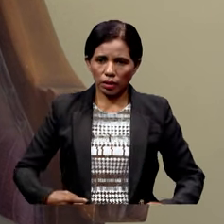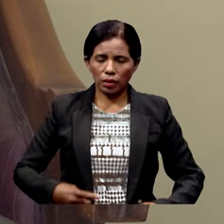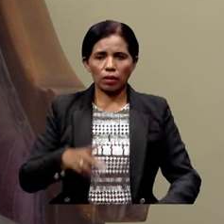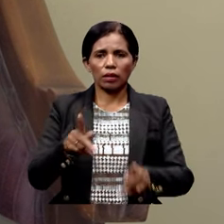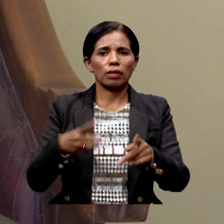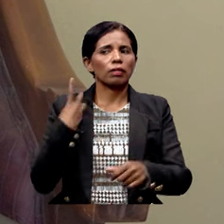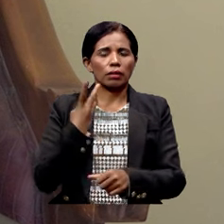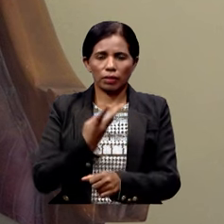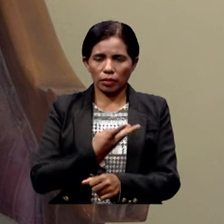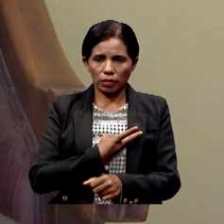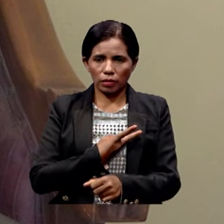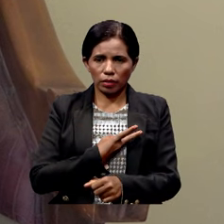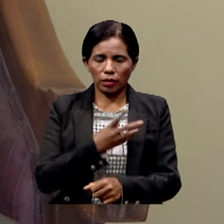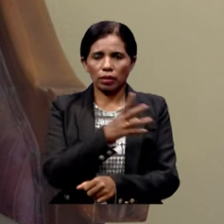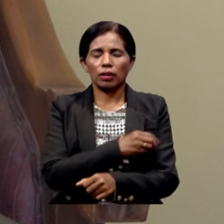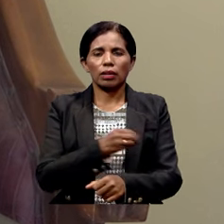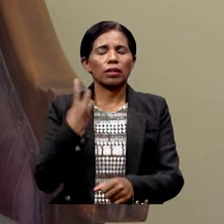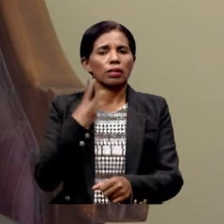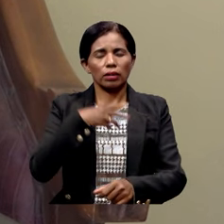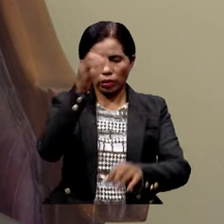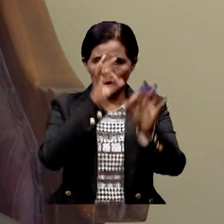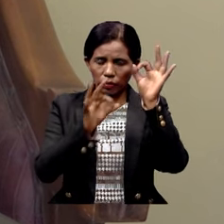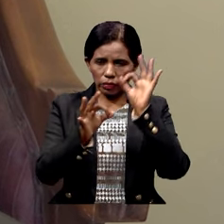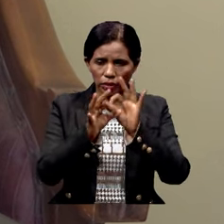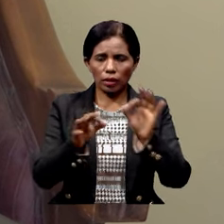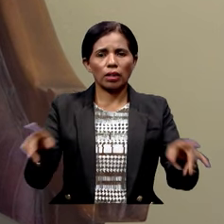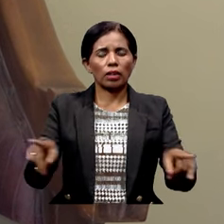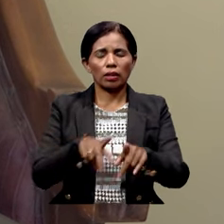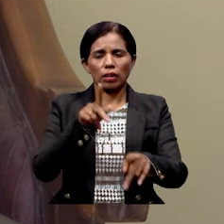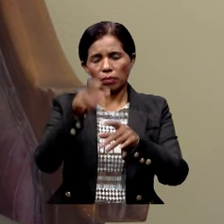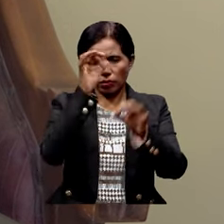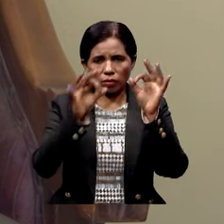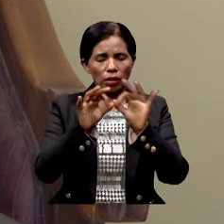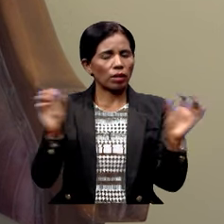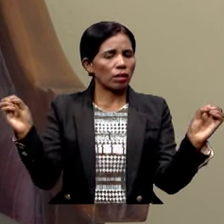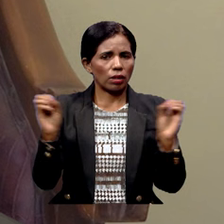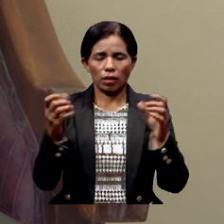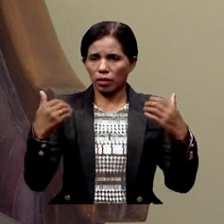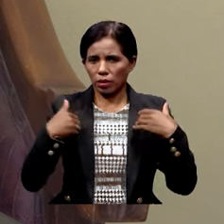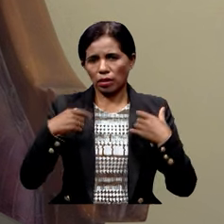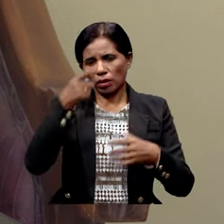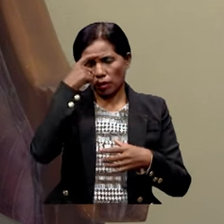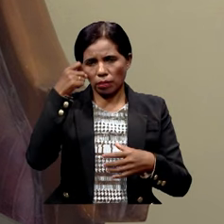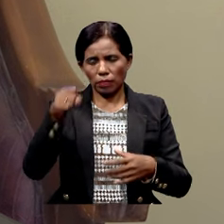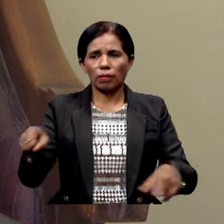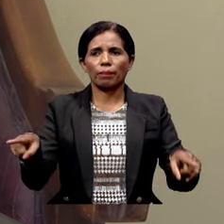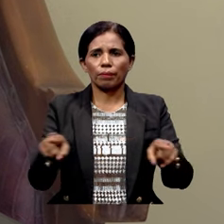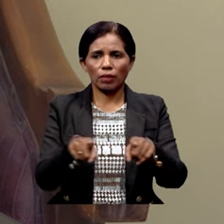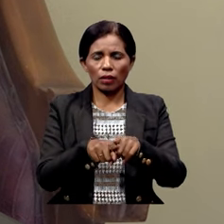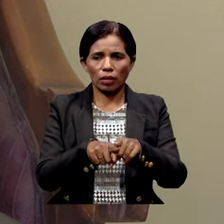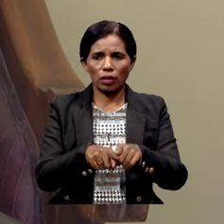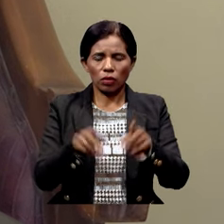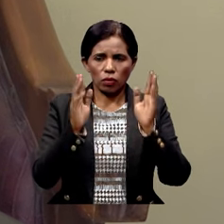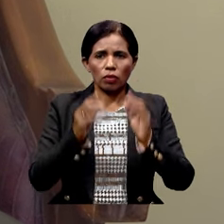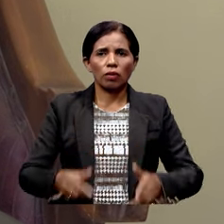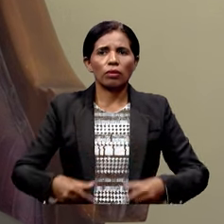a ética moral, a fierança, a fierrai, né? Lá, já. Também é que a nessa folha, o